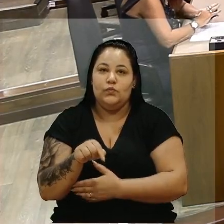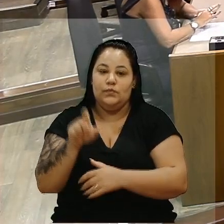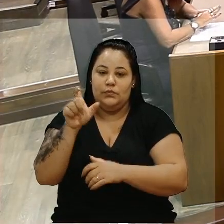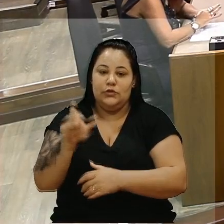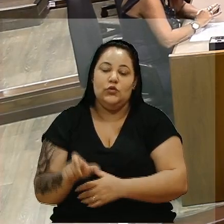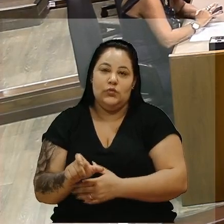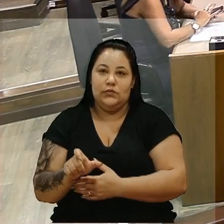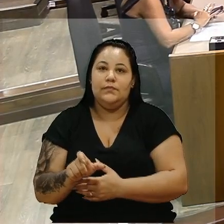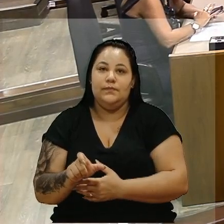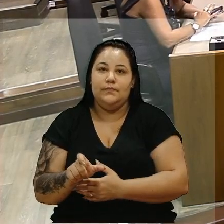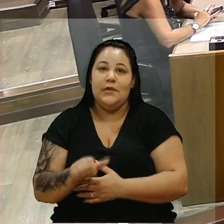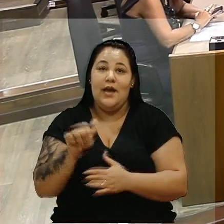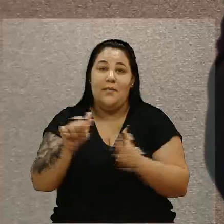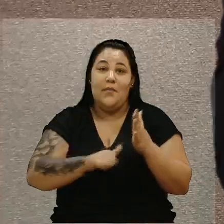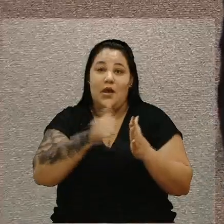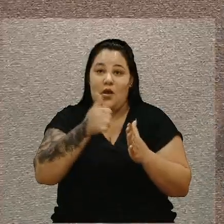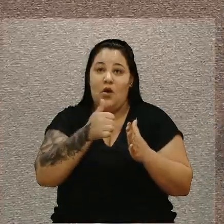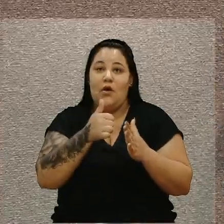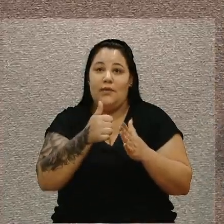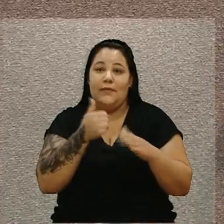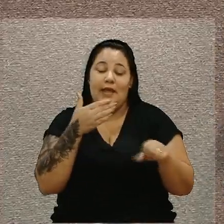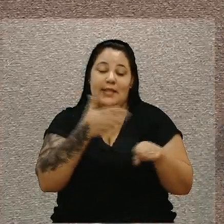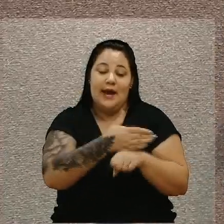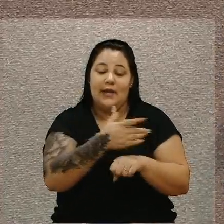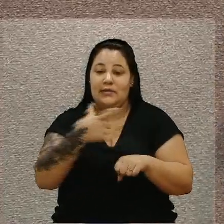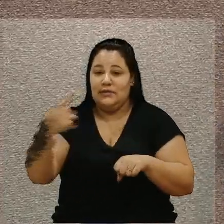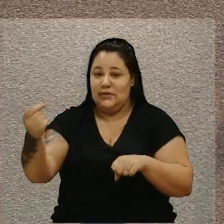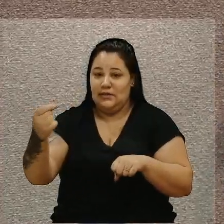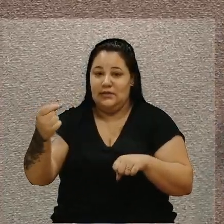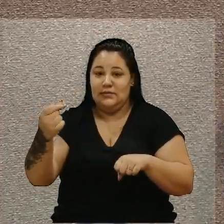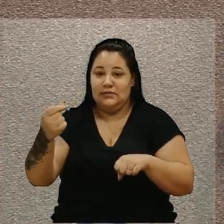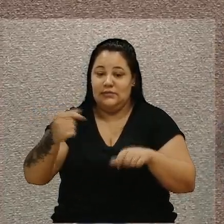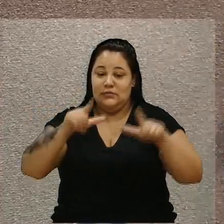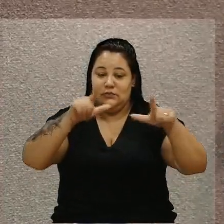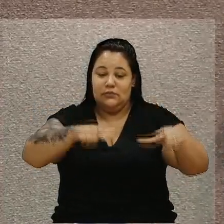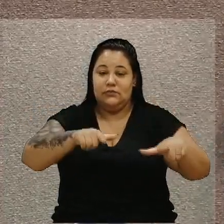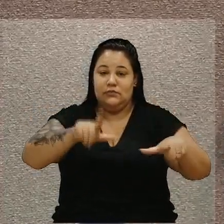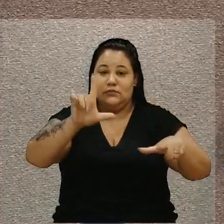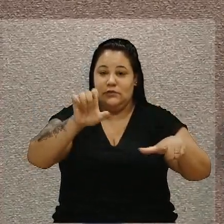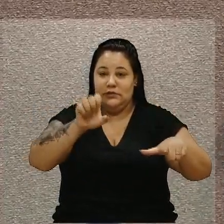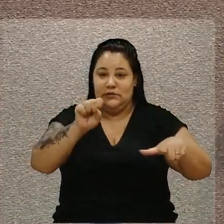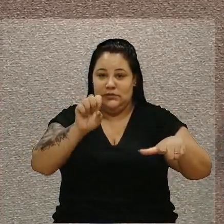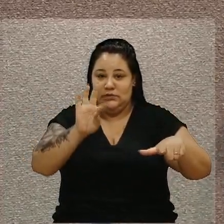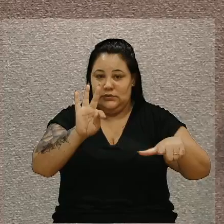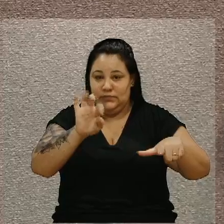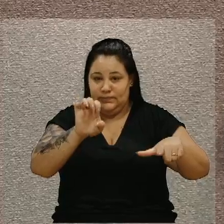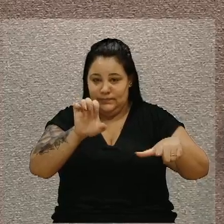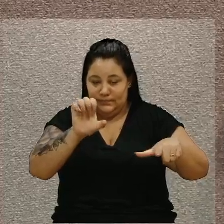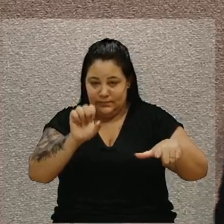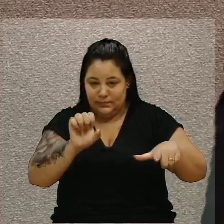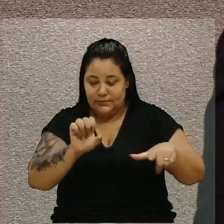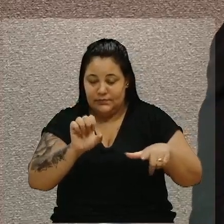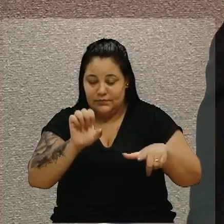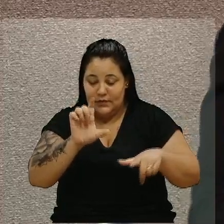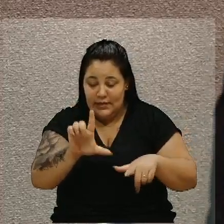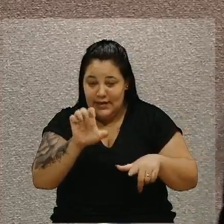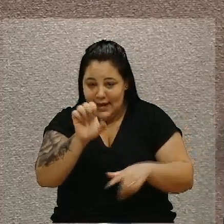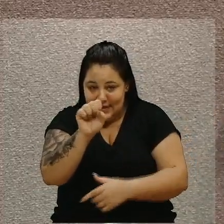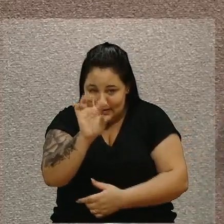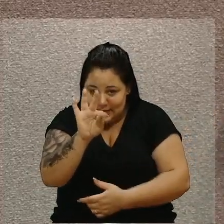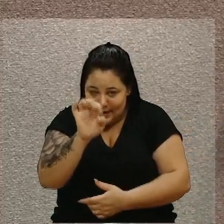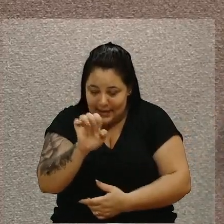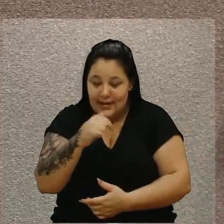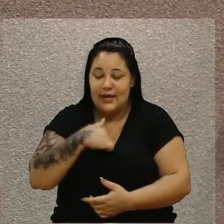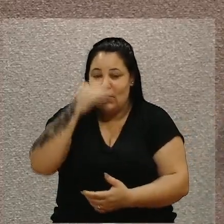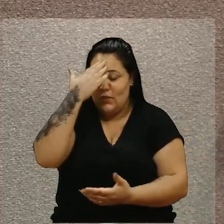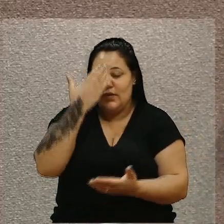A melhora do fluxo de entrada e saída da Zona Leste. Eu acredito que a Secretaria Municipal de Trânsito